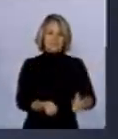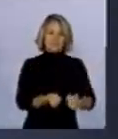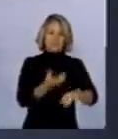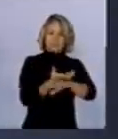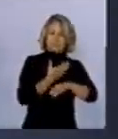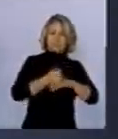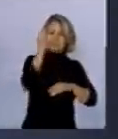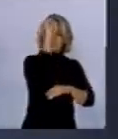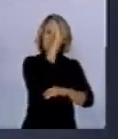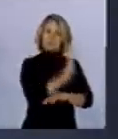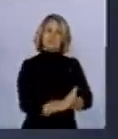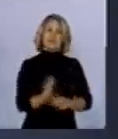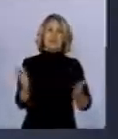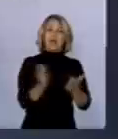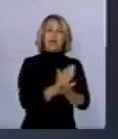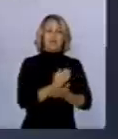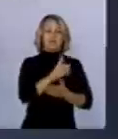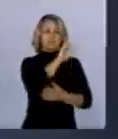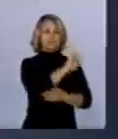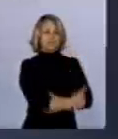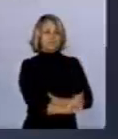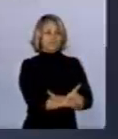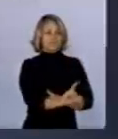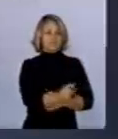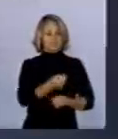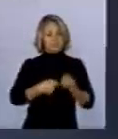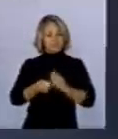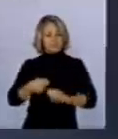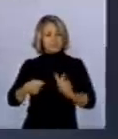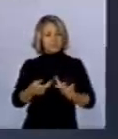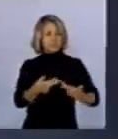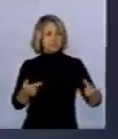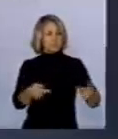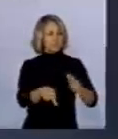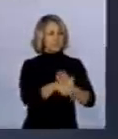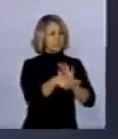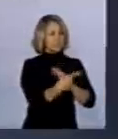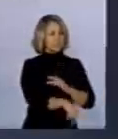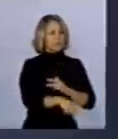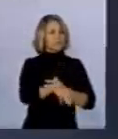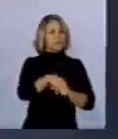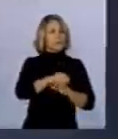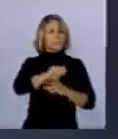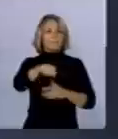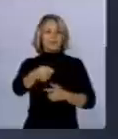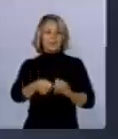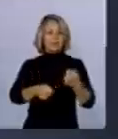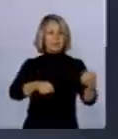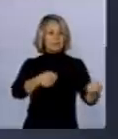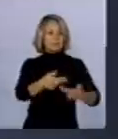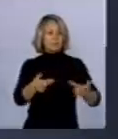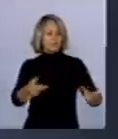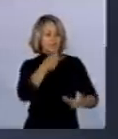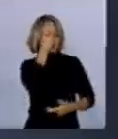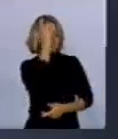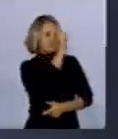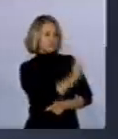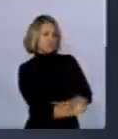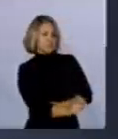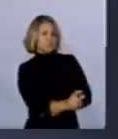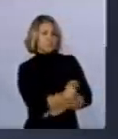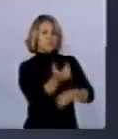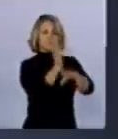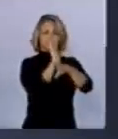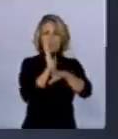brasileiro a maioria dos direitos patrimoniais dos elementos derivados da obra como marcas formato personagens e enredo